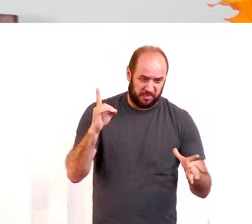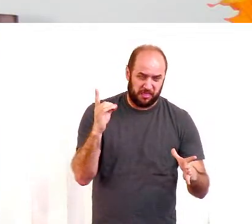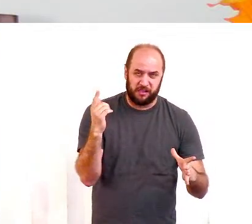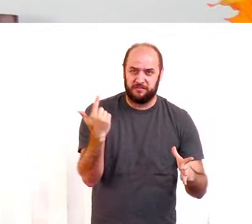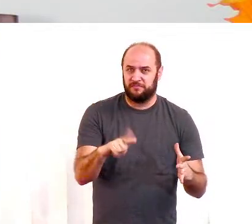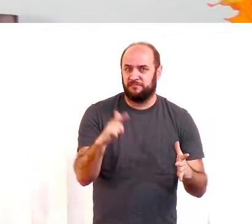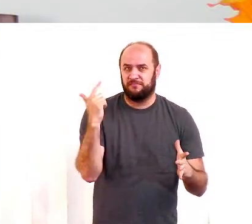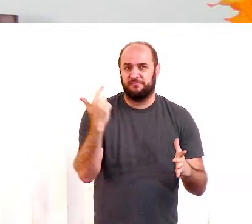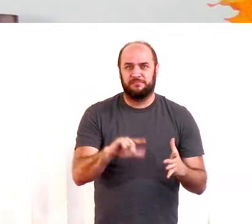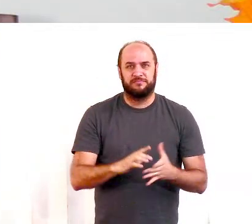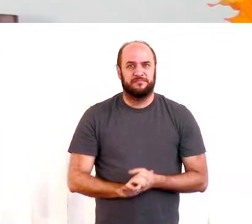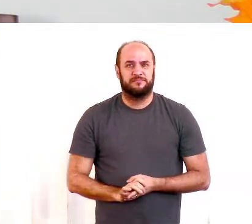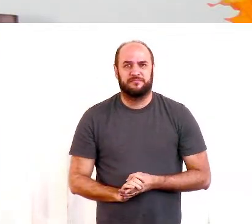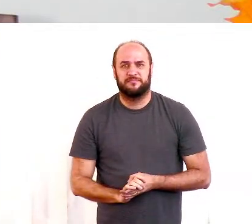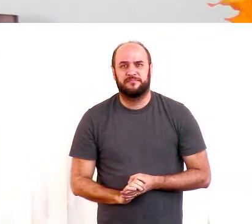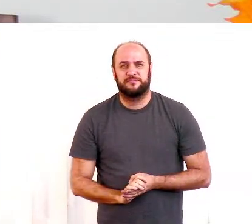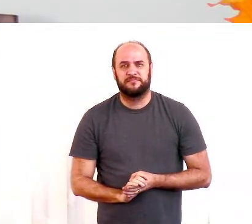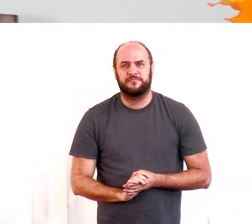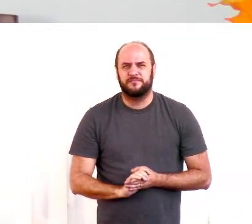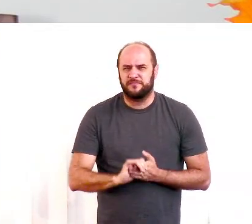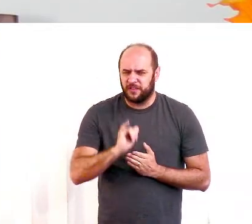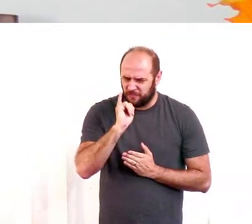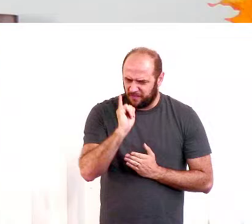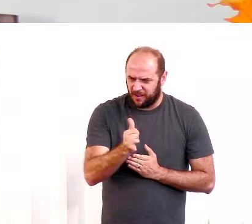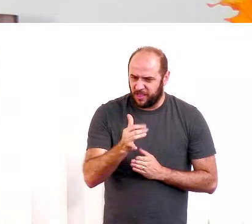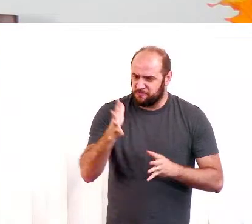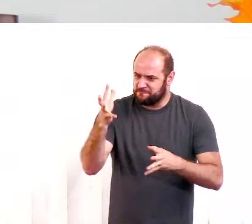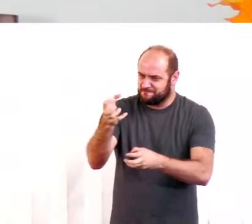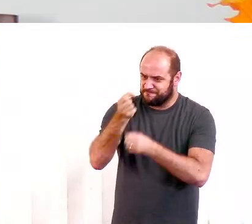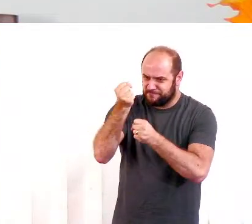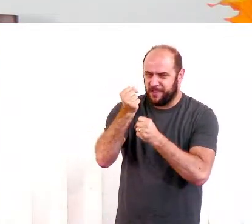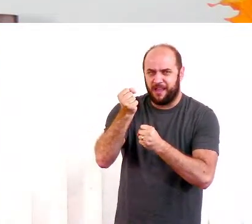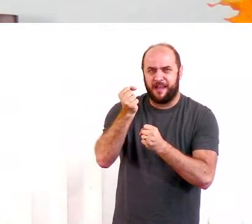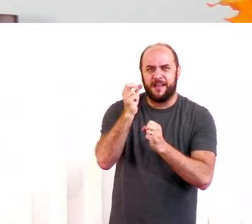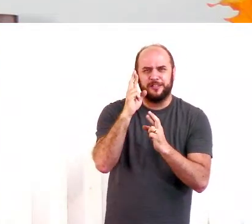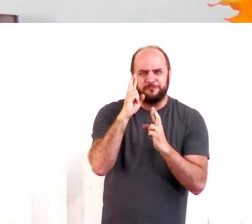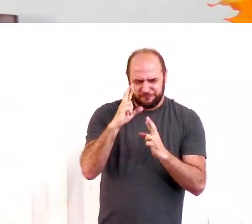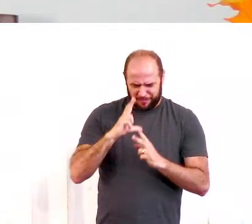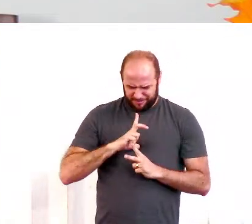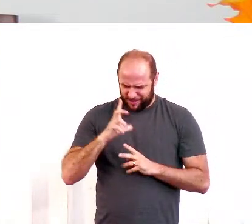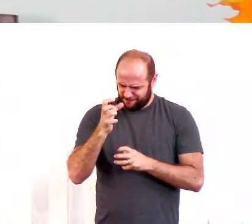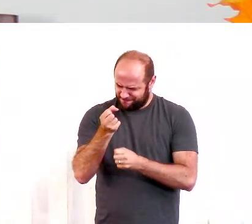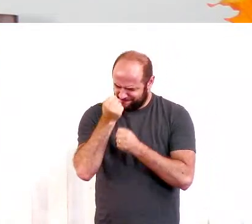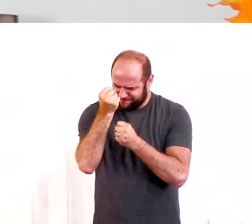Então ele diz, lance mão da esperança proposta.